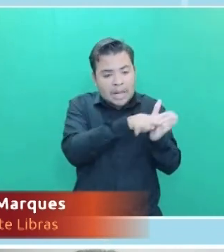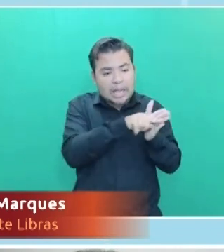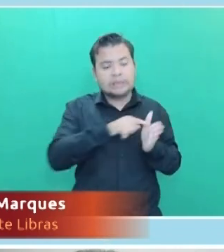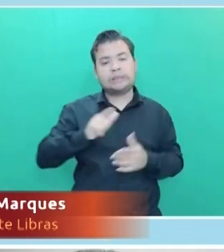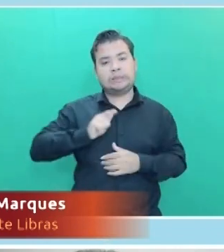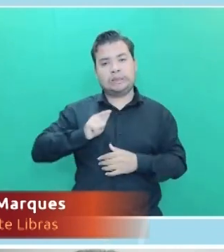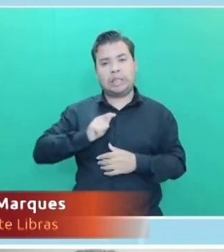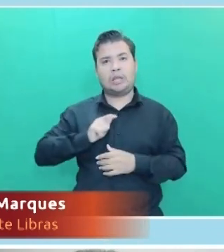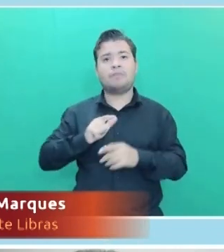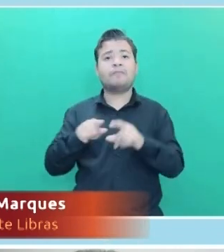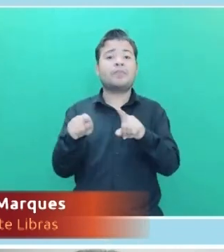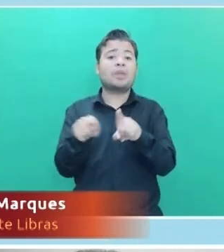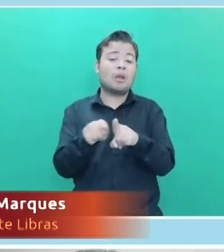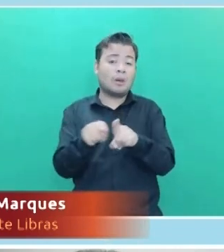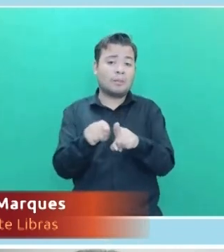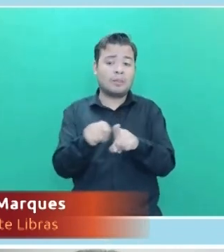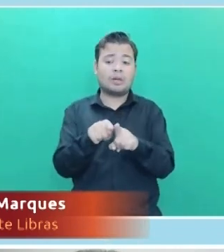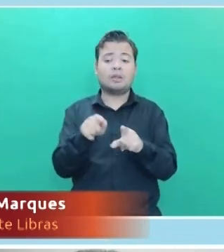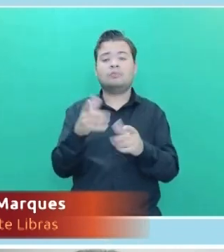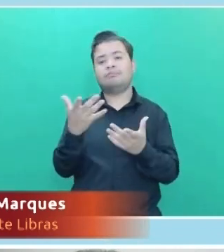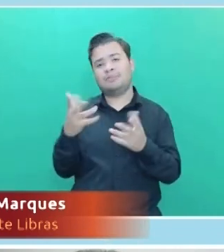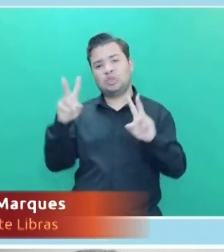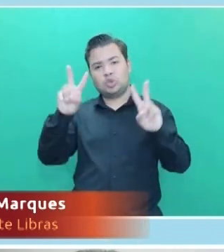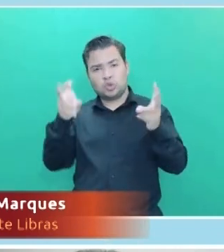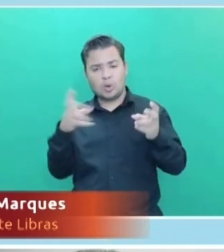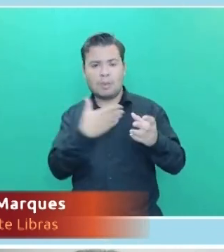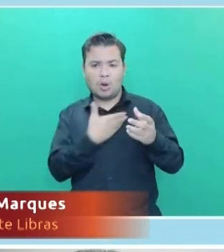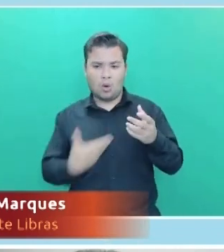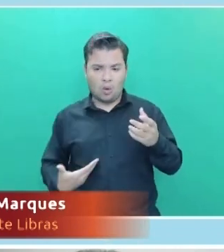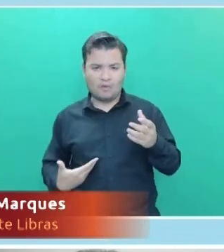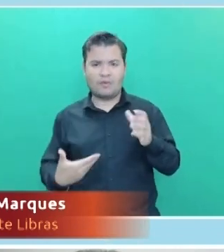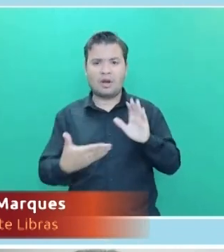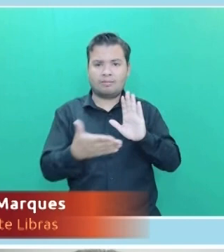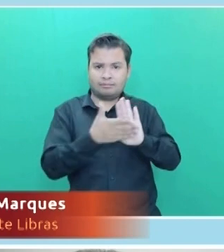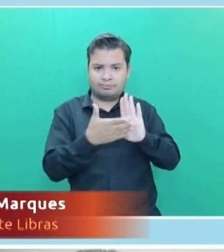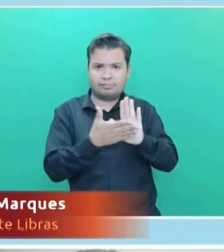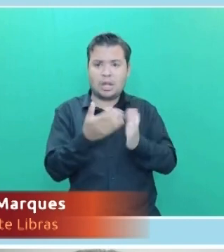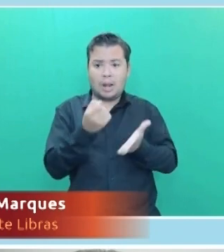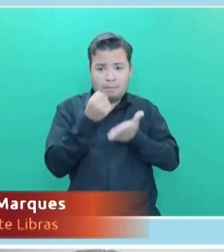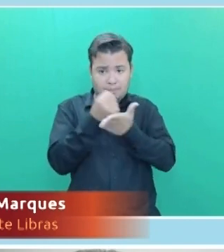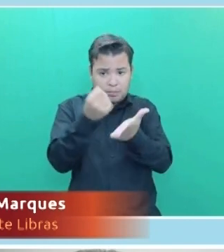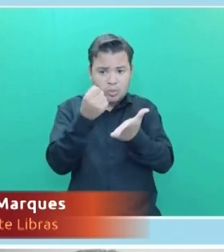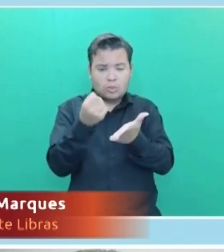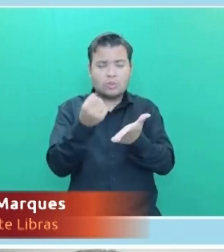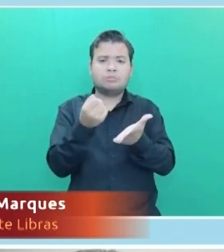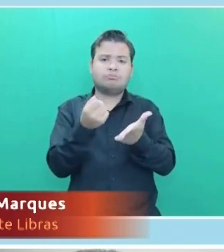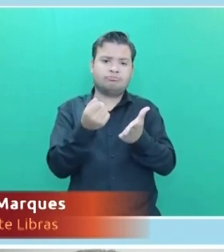em relação à política pública também,